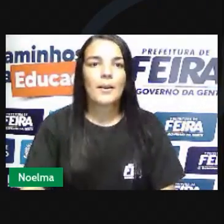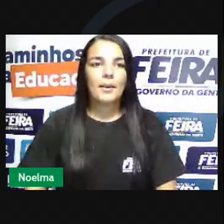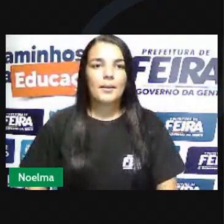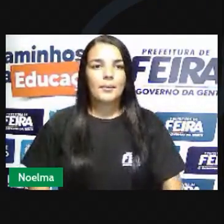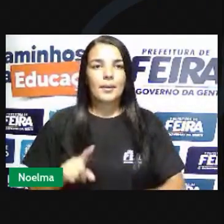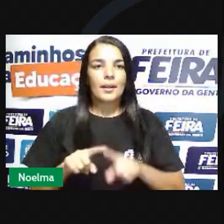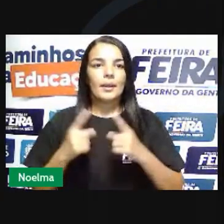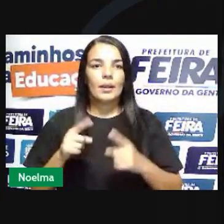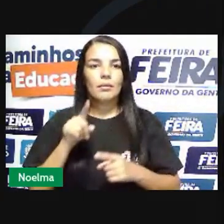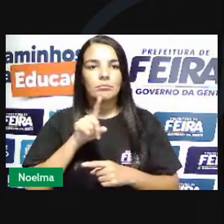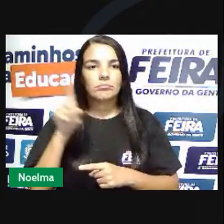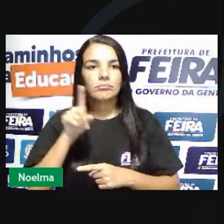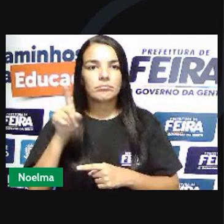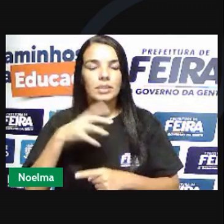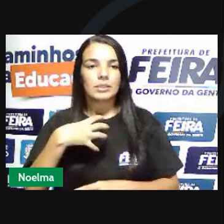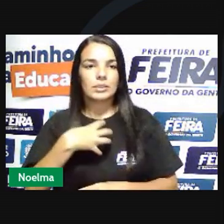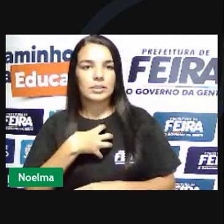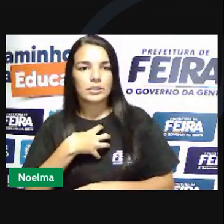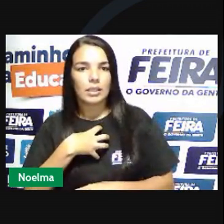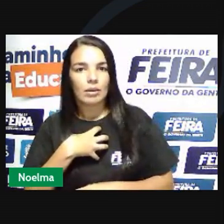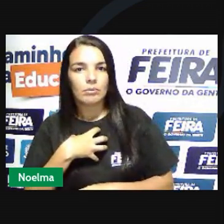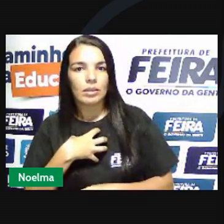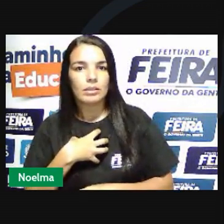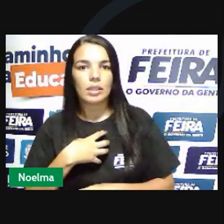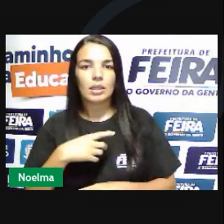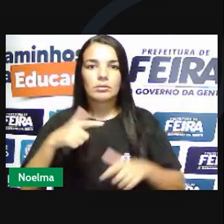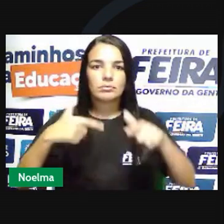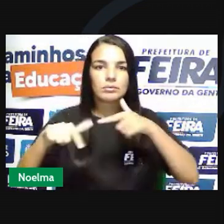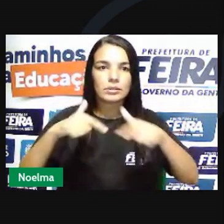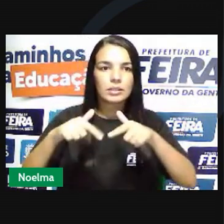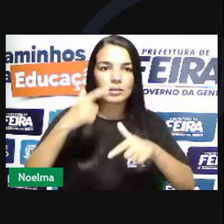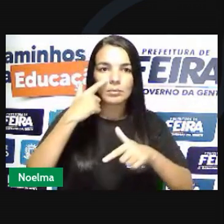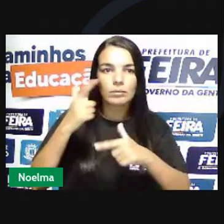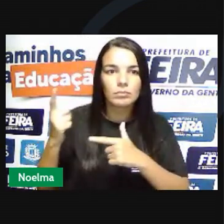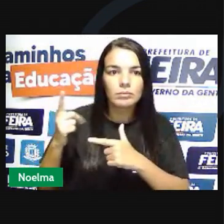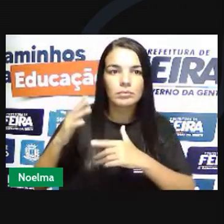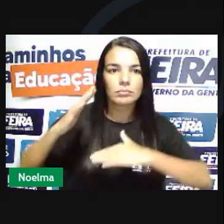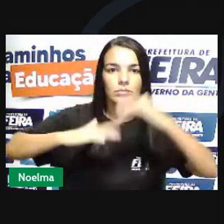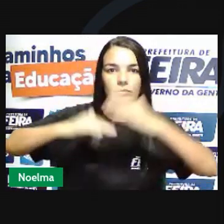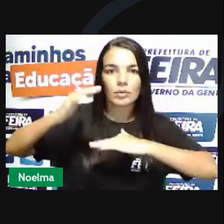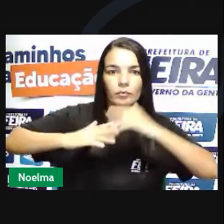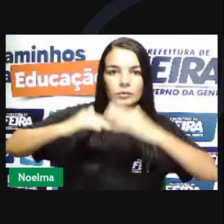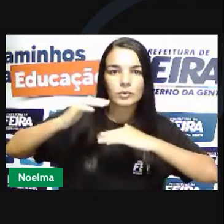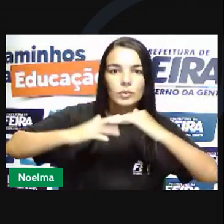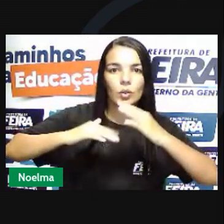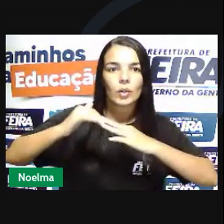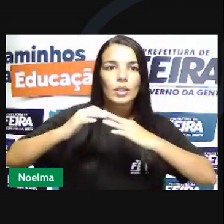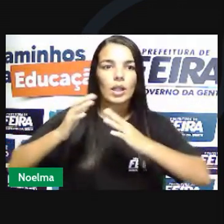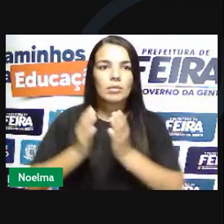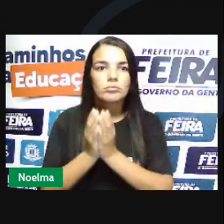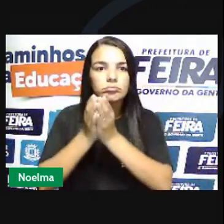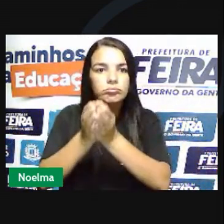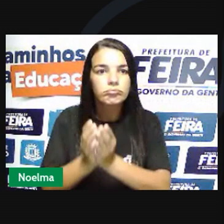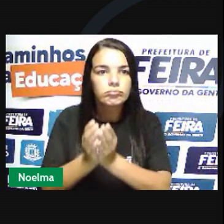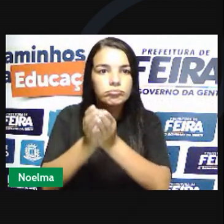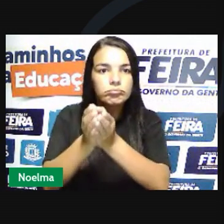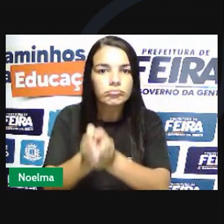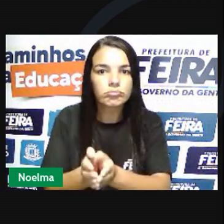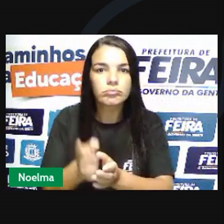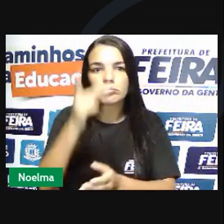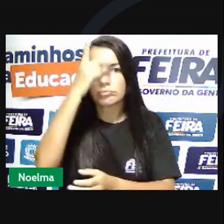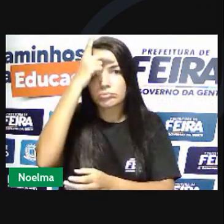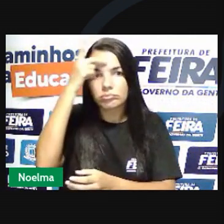que trabalhavam como soldados, artesãos, carregadores, pescadores, pedreiros e vendedores